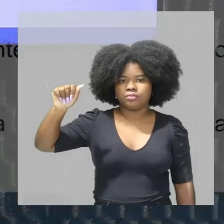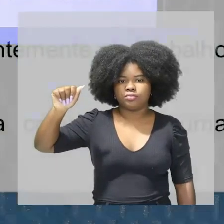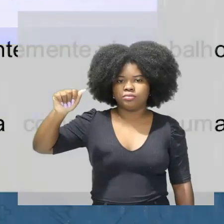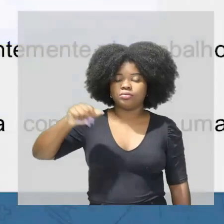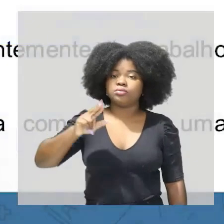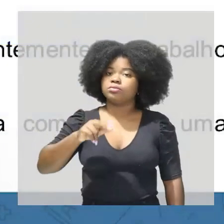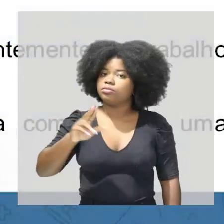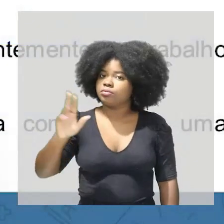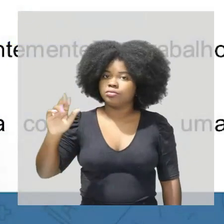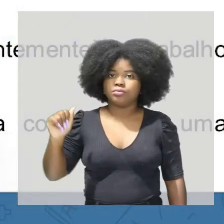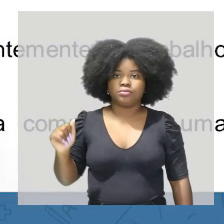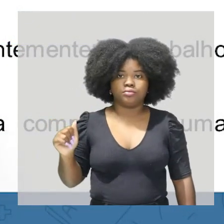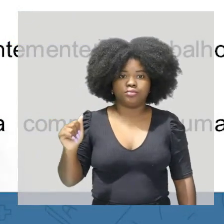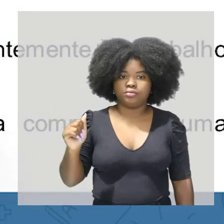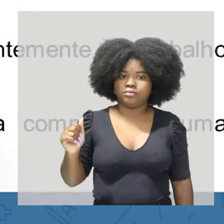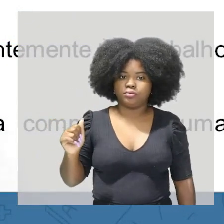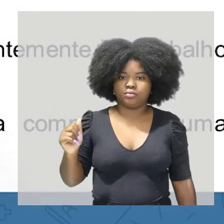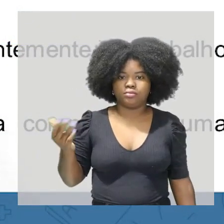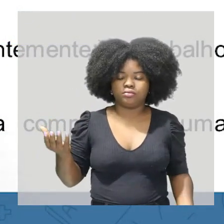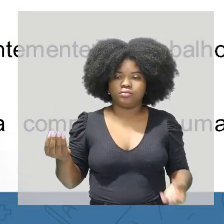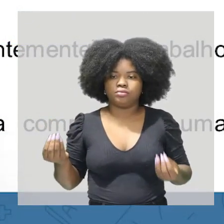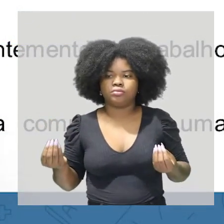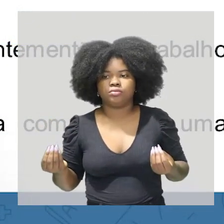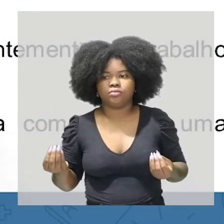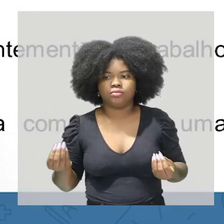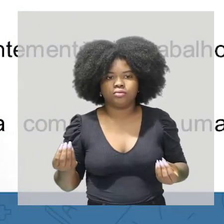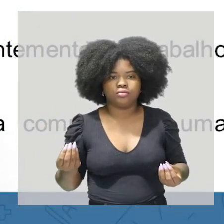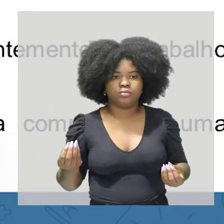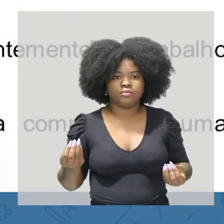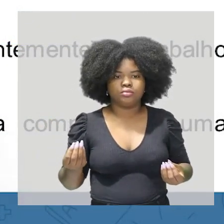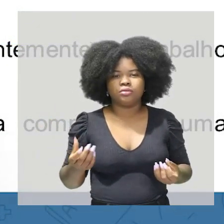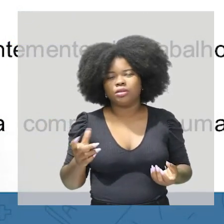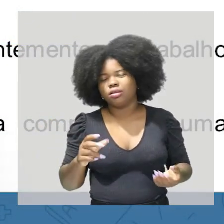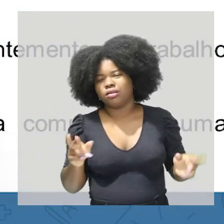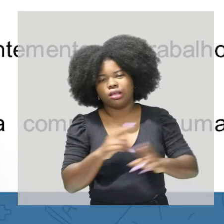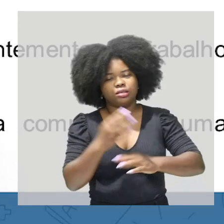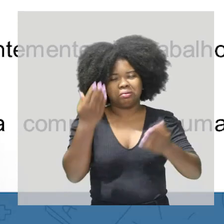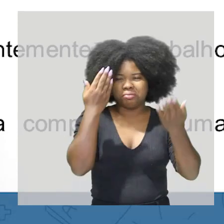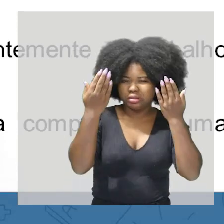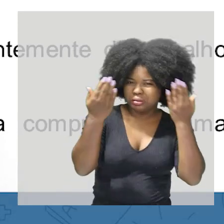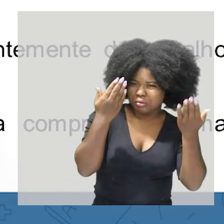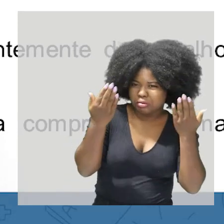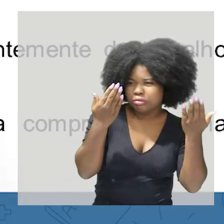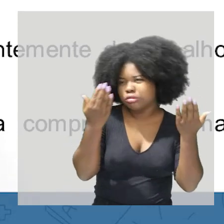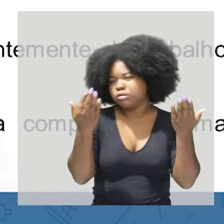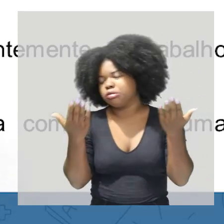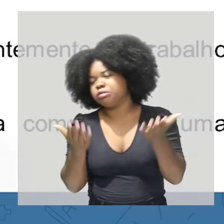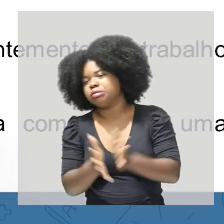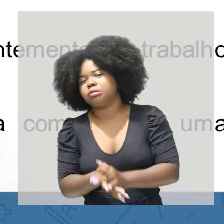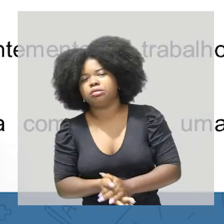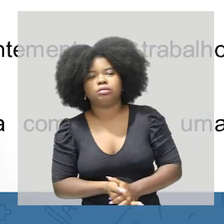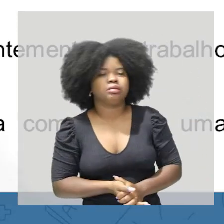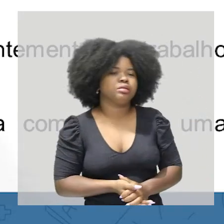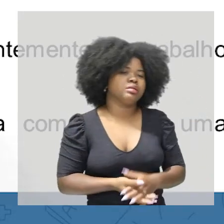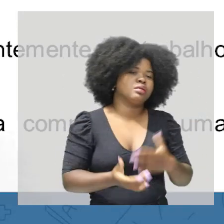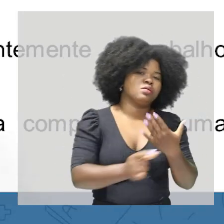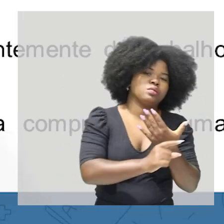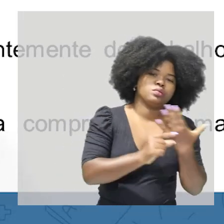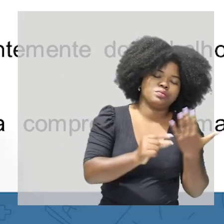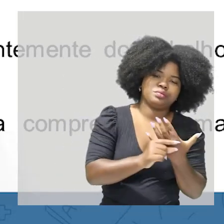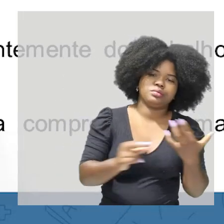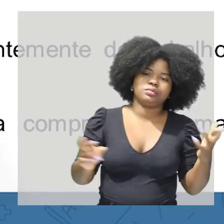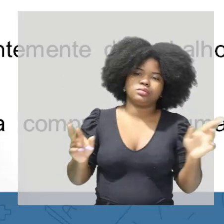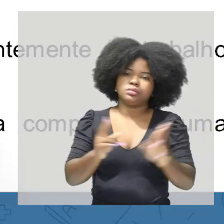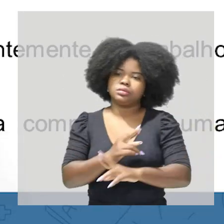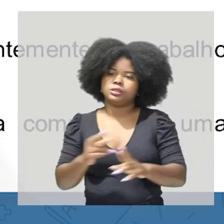ligado em suma ali tá a psicologia e tal autores ali